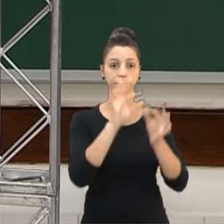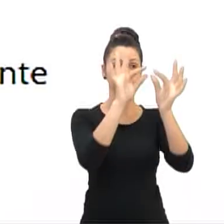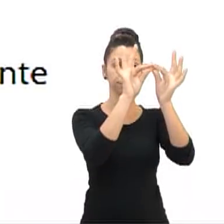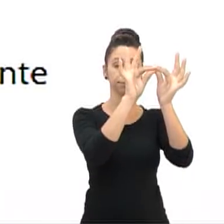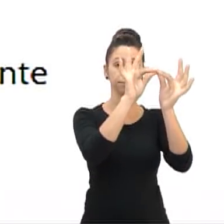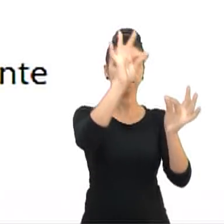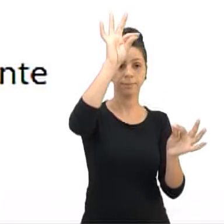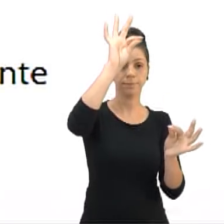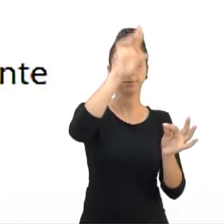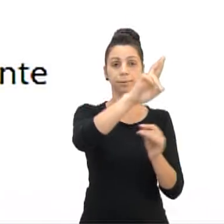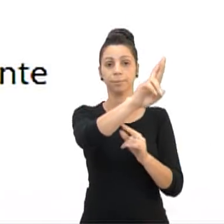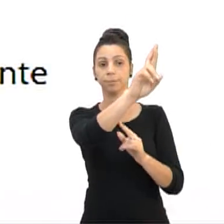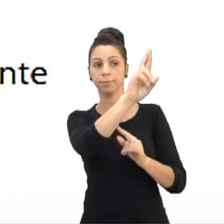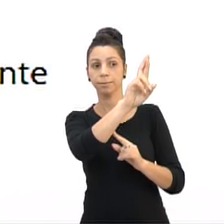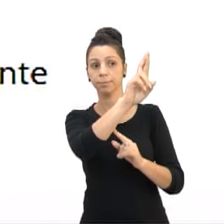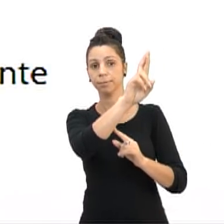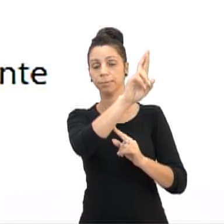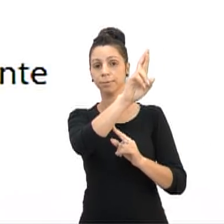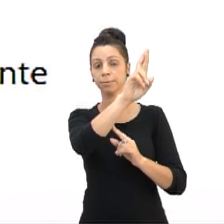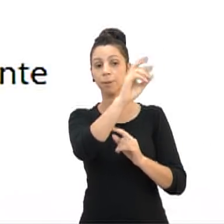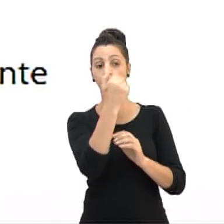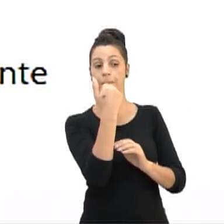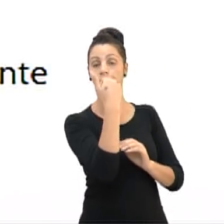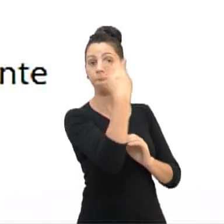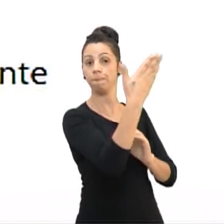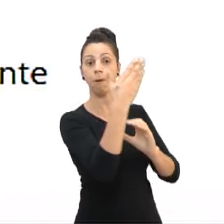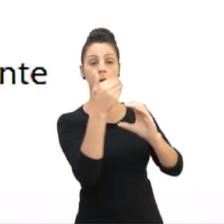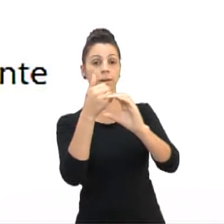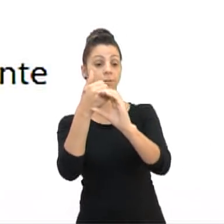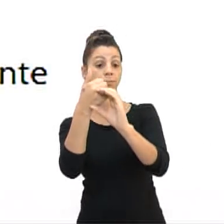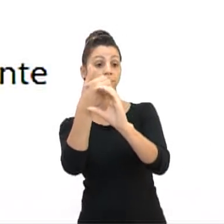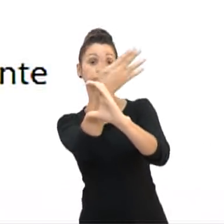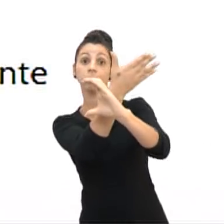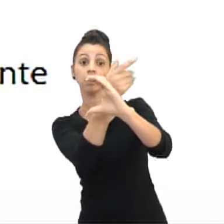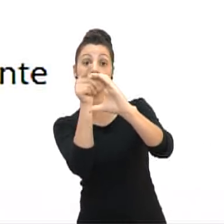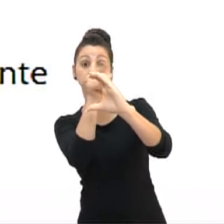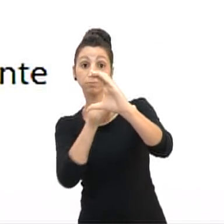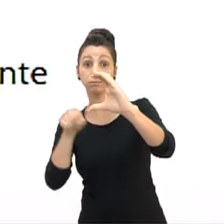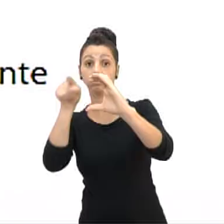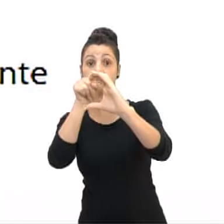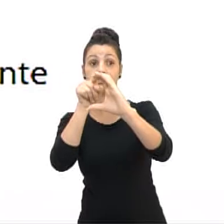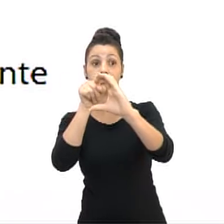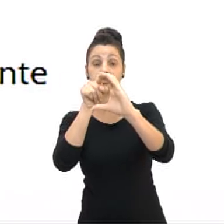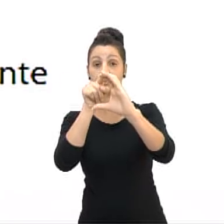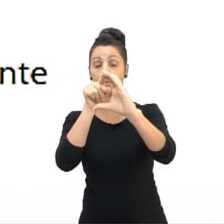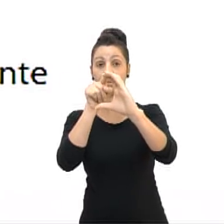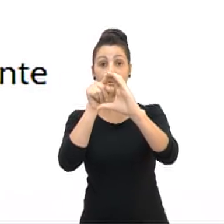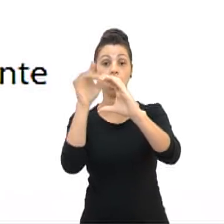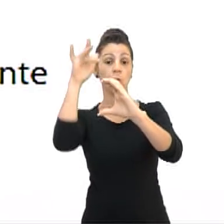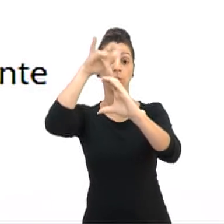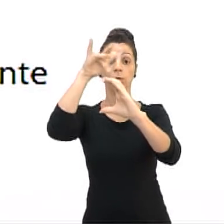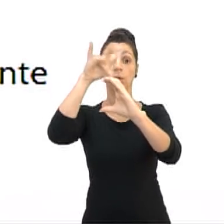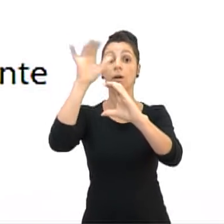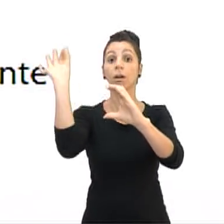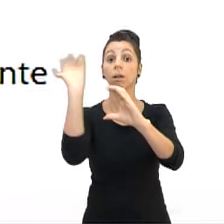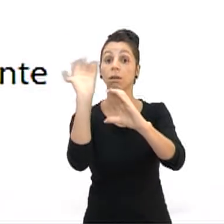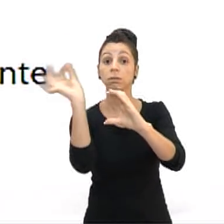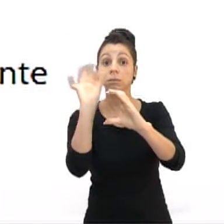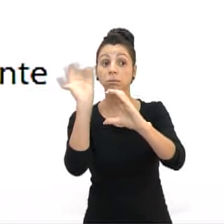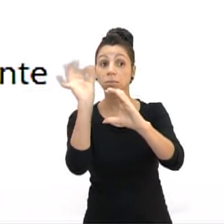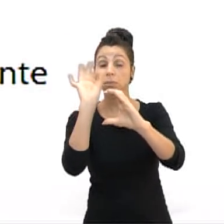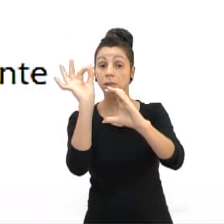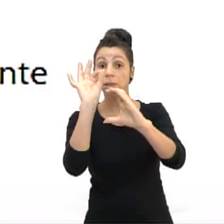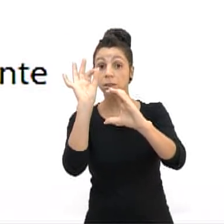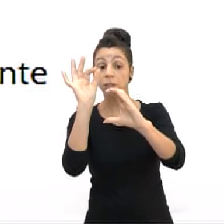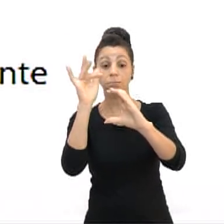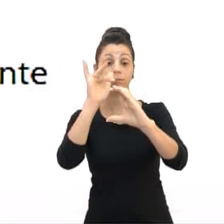temos, então, a reta R exterior, ou seja, ela não está, em momento nenhum,